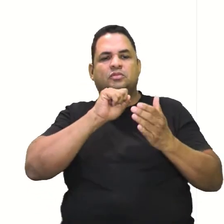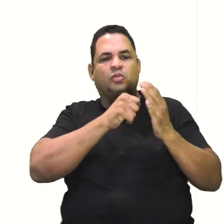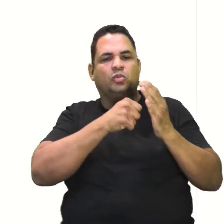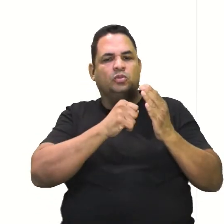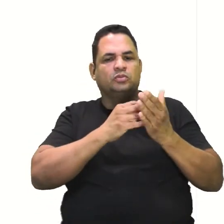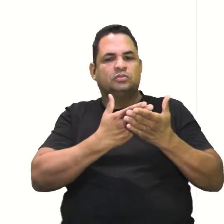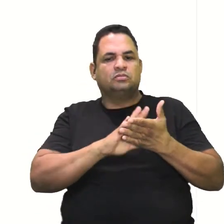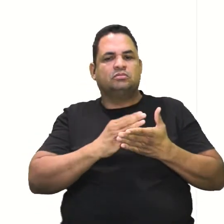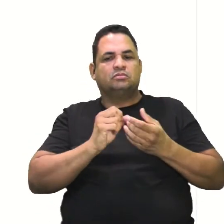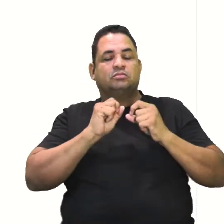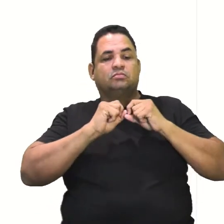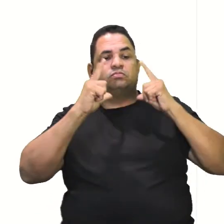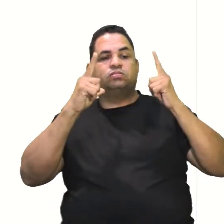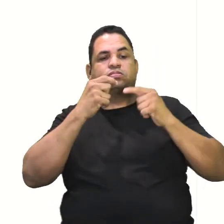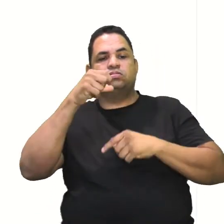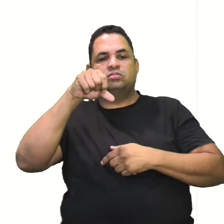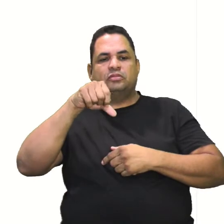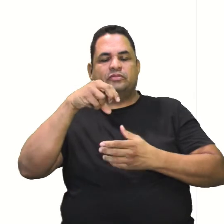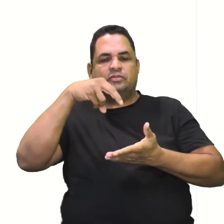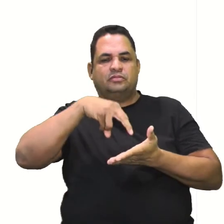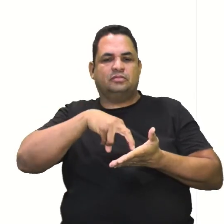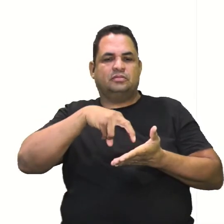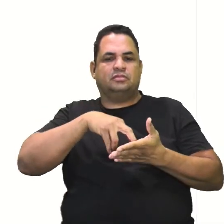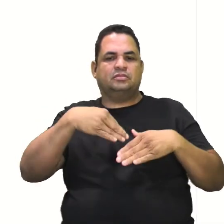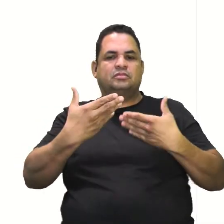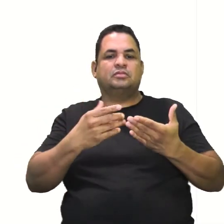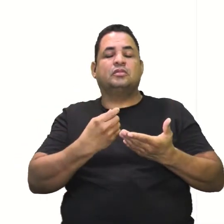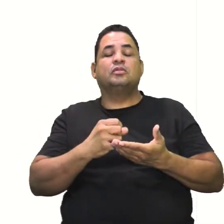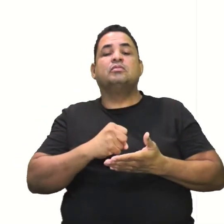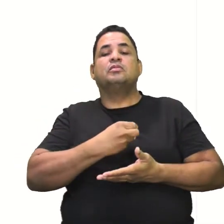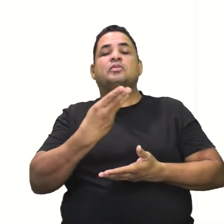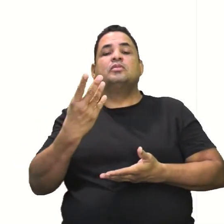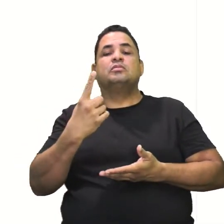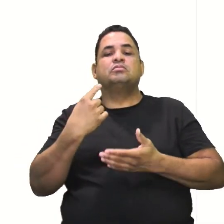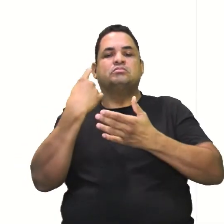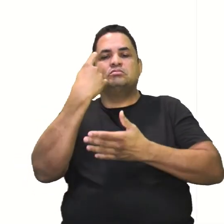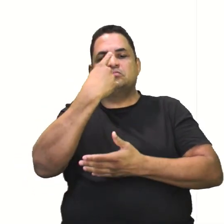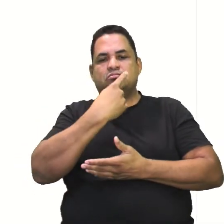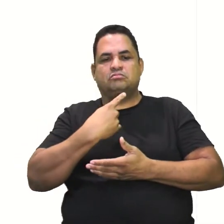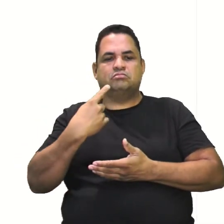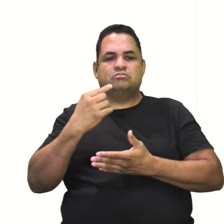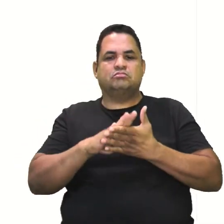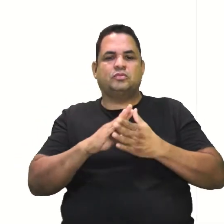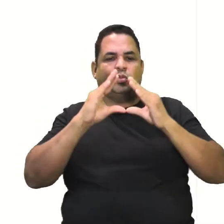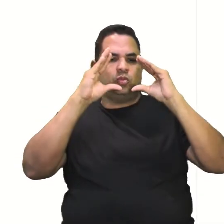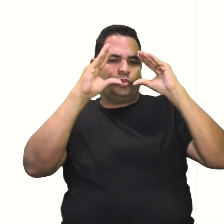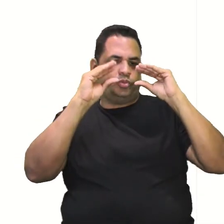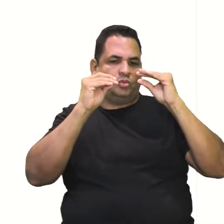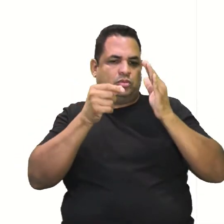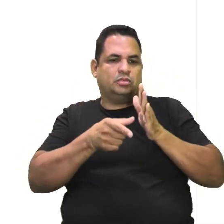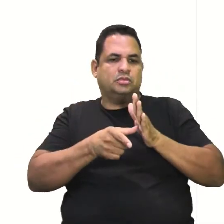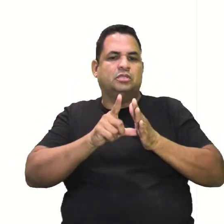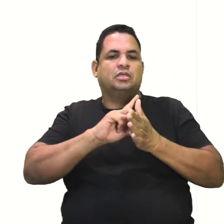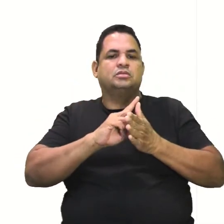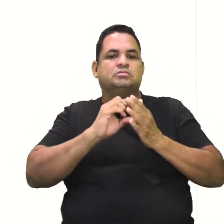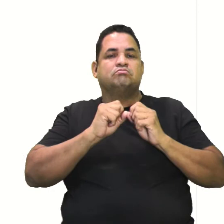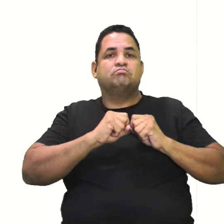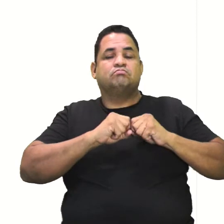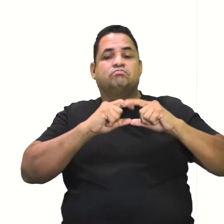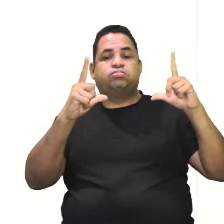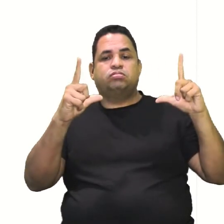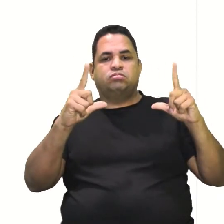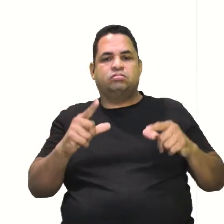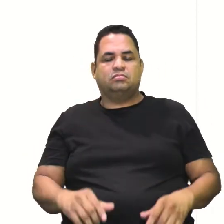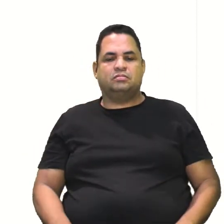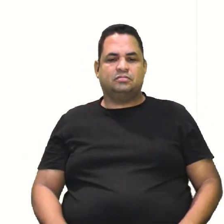Quantas horas eu dormi antes do despertador tocar? Se for a professora Lúcia, ela nem dorme, né? Porque eu praticamente paro a madrugar.